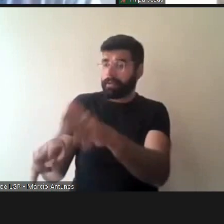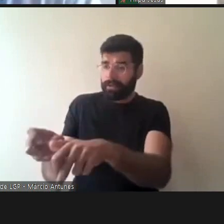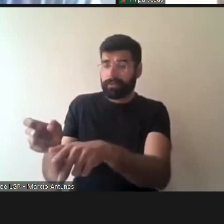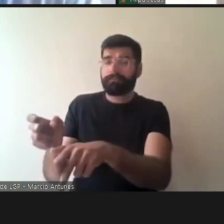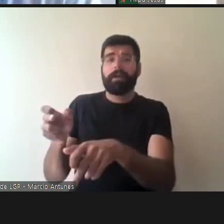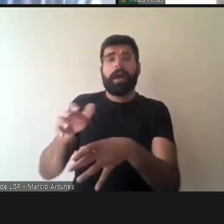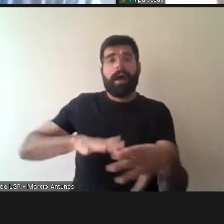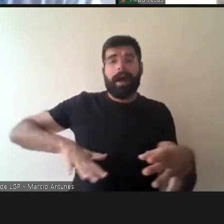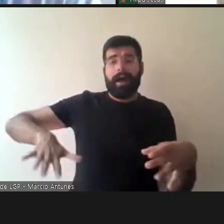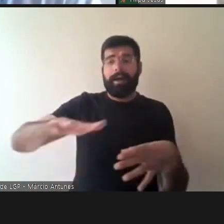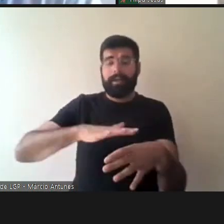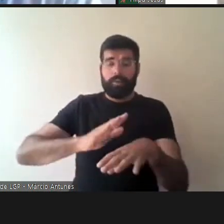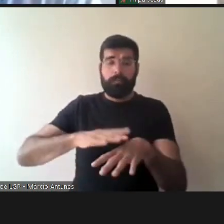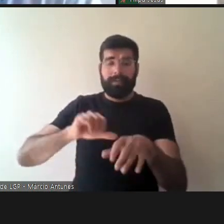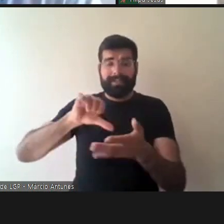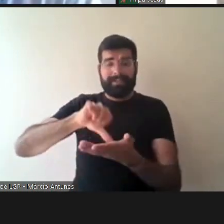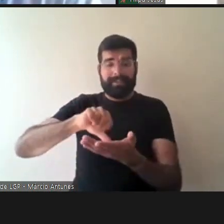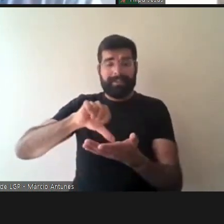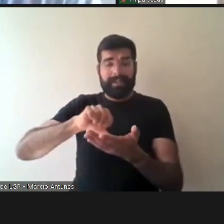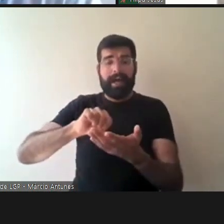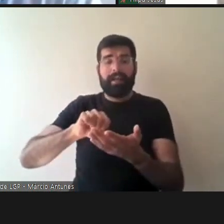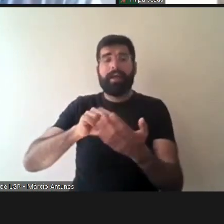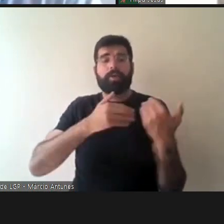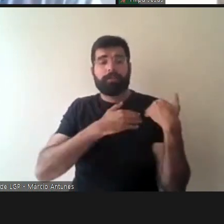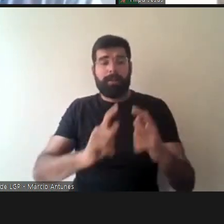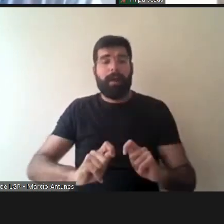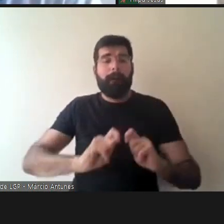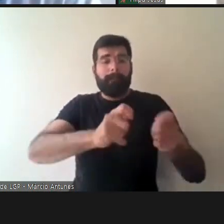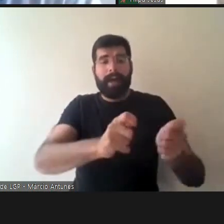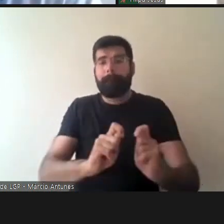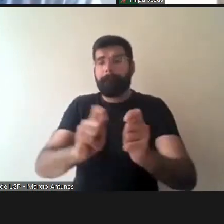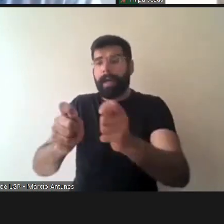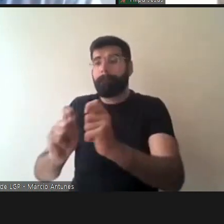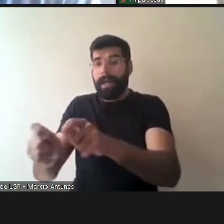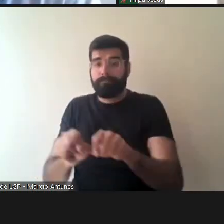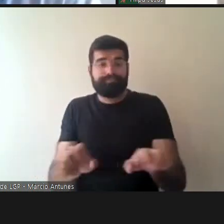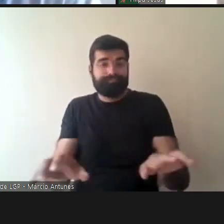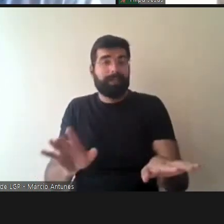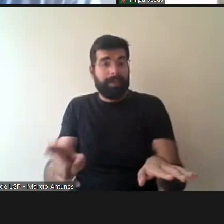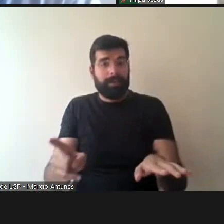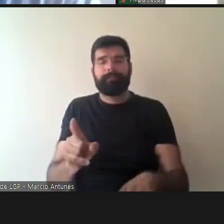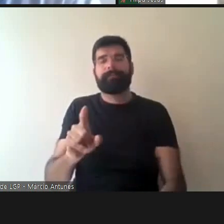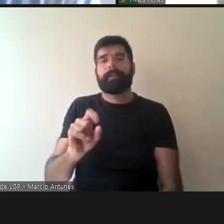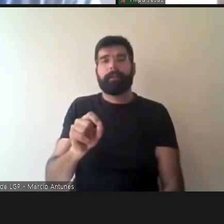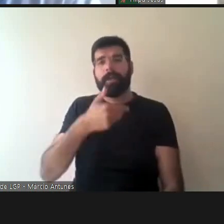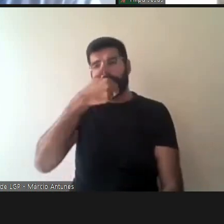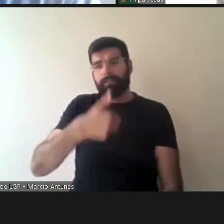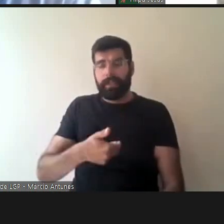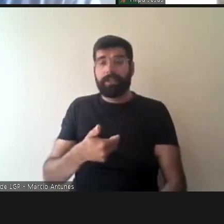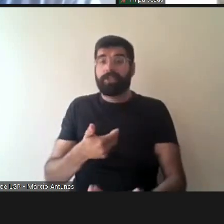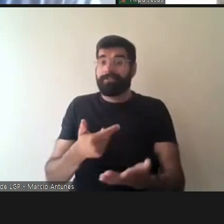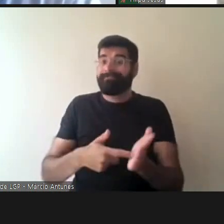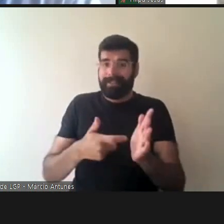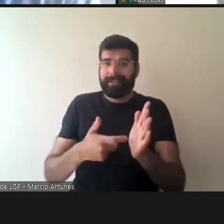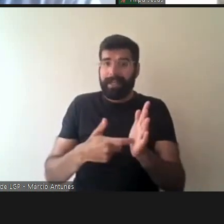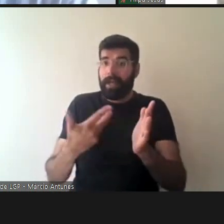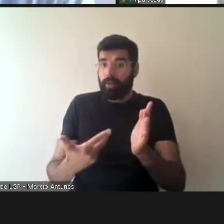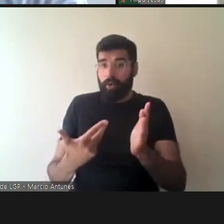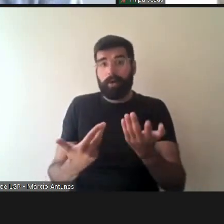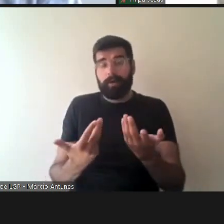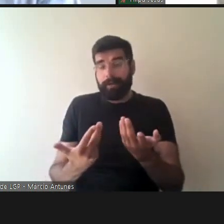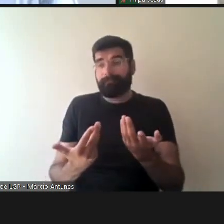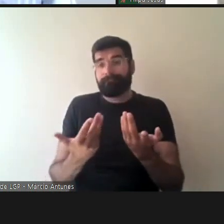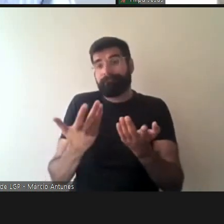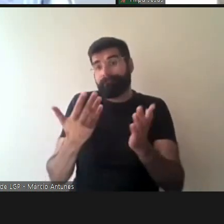da descentralização, da desconcentração de competências que se colocam agora também em cima da